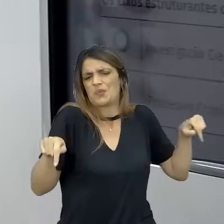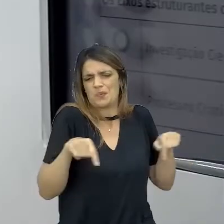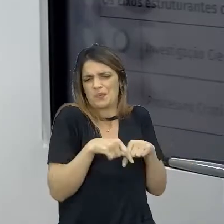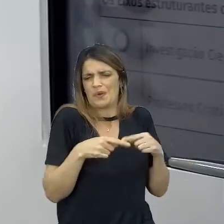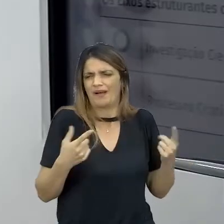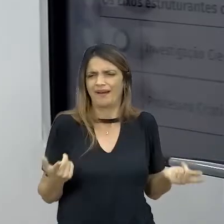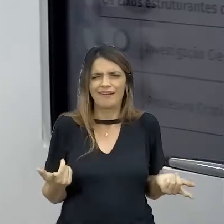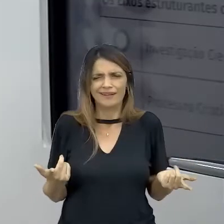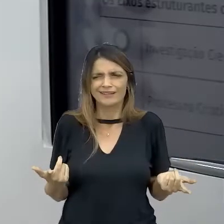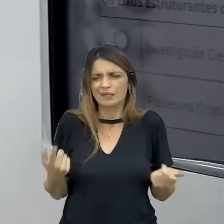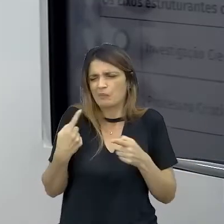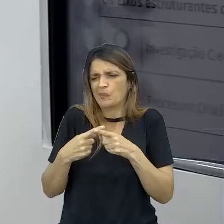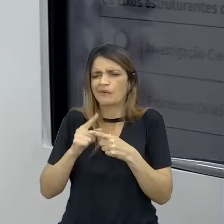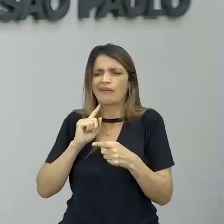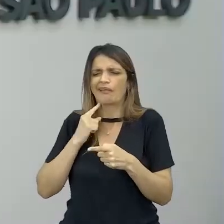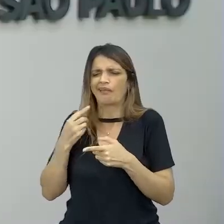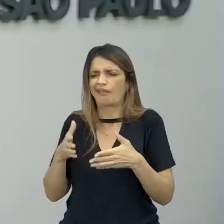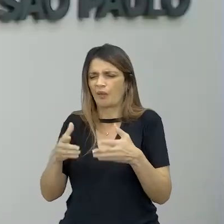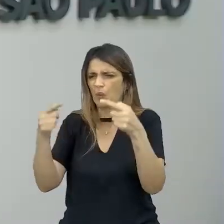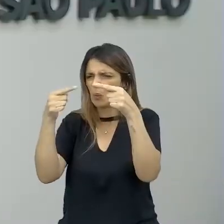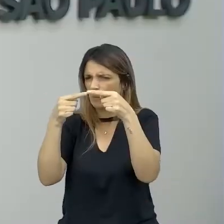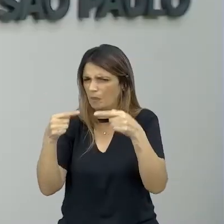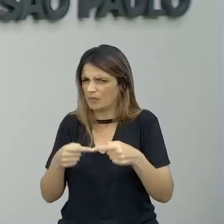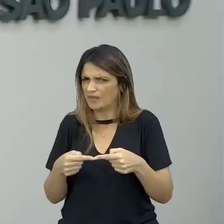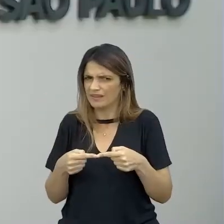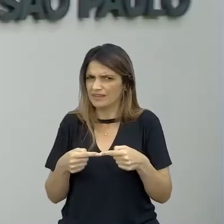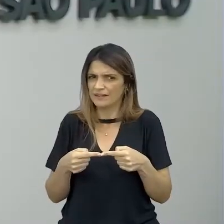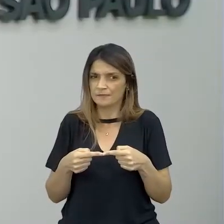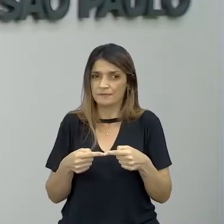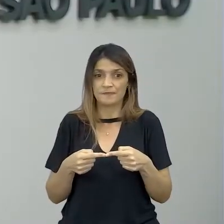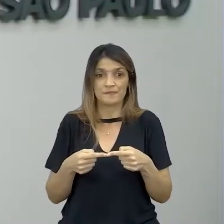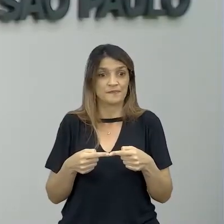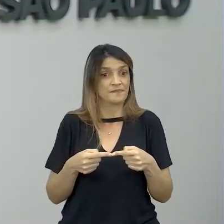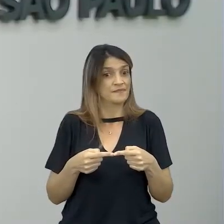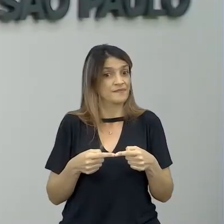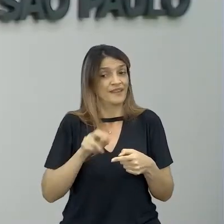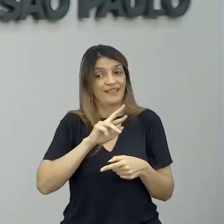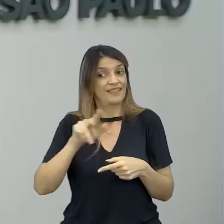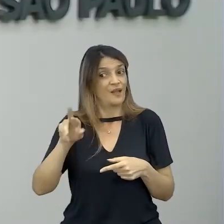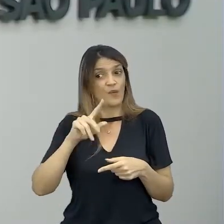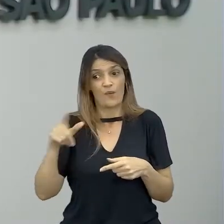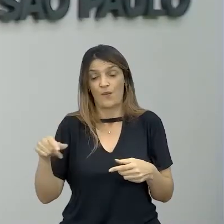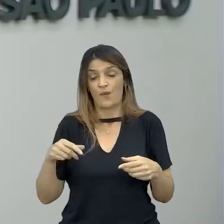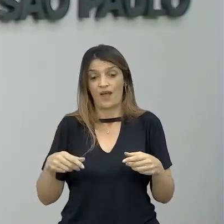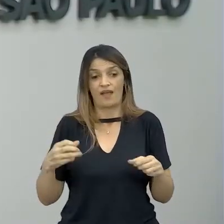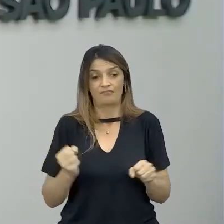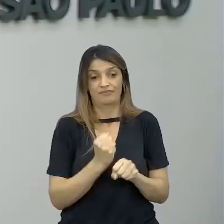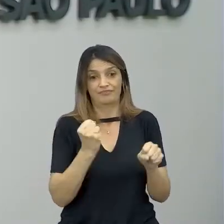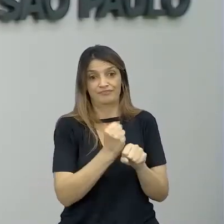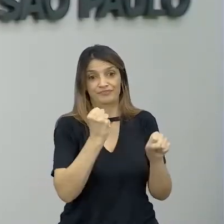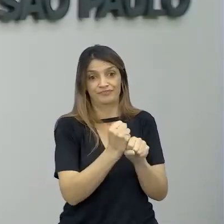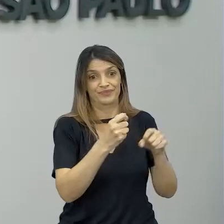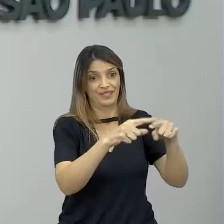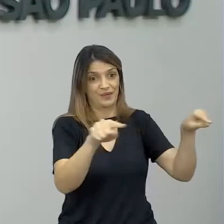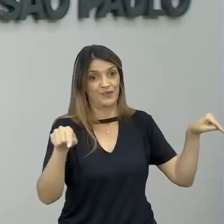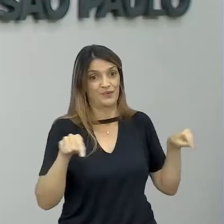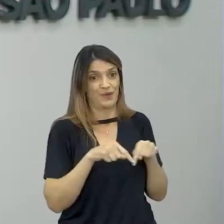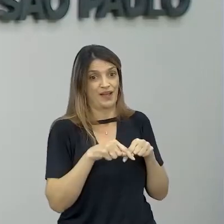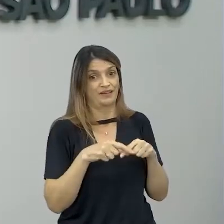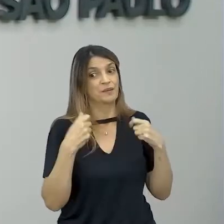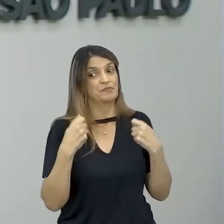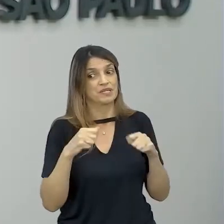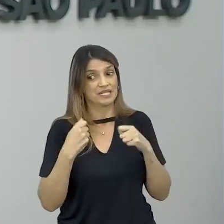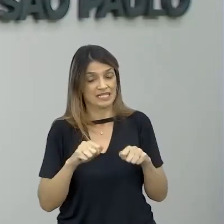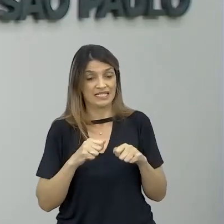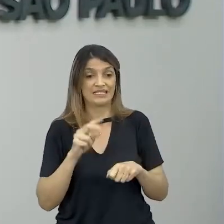Isso precisa ser considerado também, né? E outras coisas também, né? Não é só construir a quadra, né? A gente precisa dar manutenção